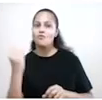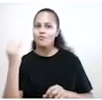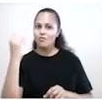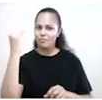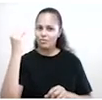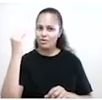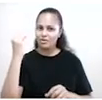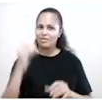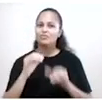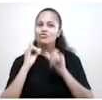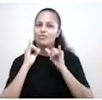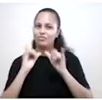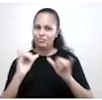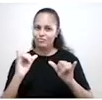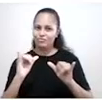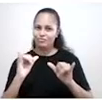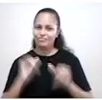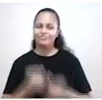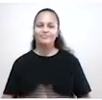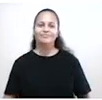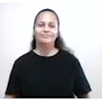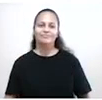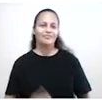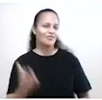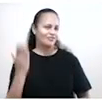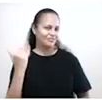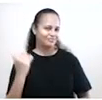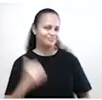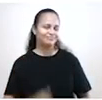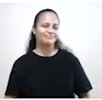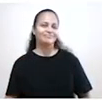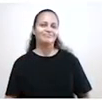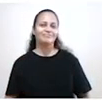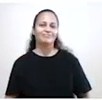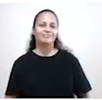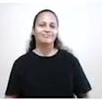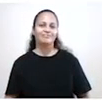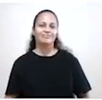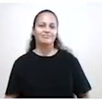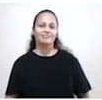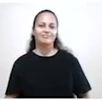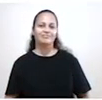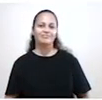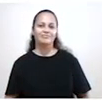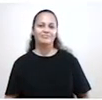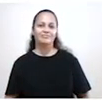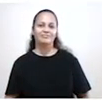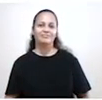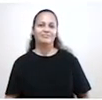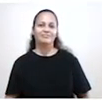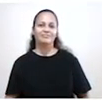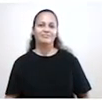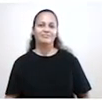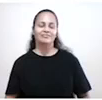importantes tópicos, importantes assuntos. So, let's go there.